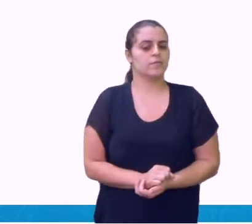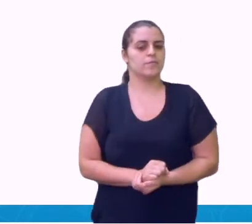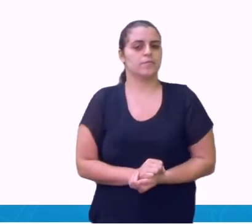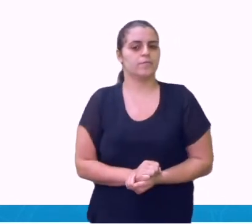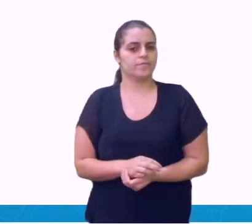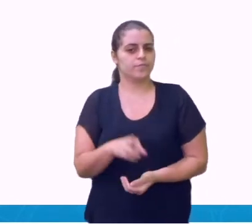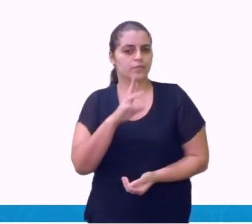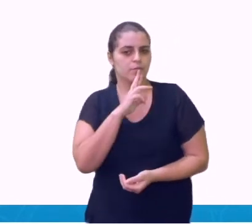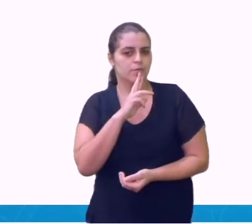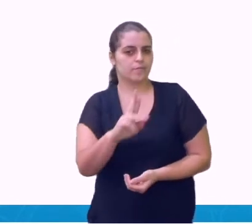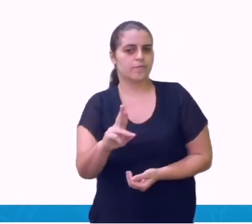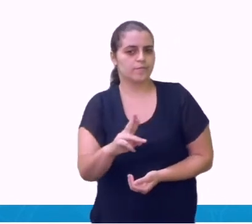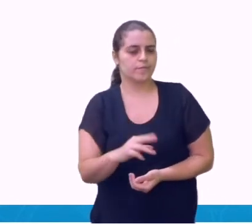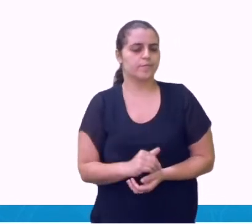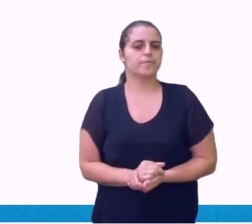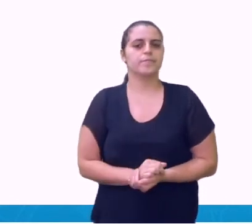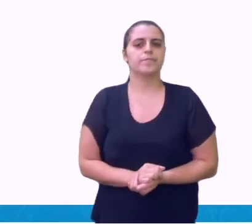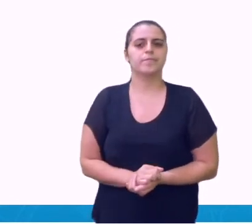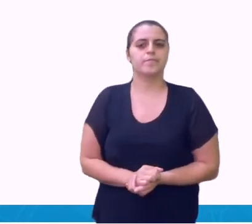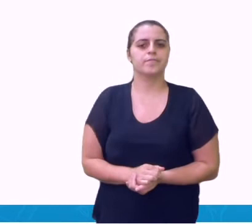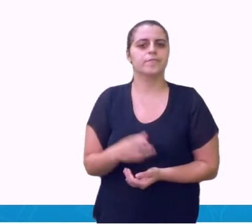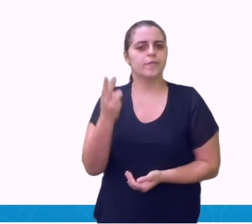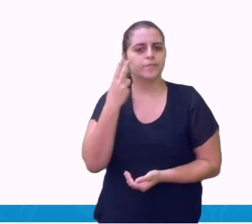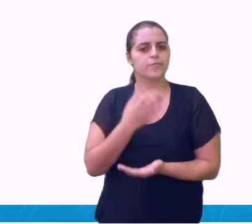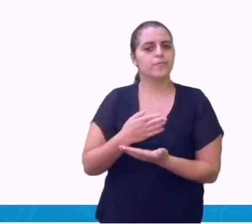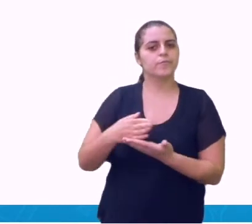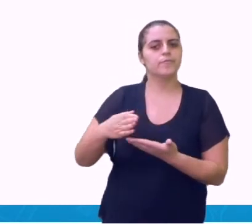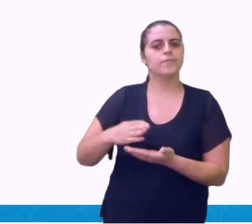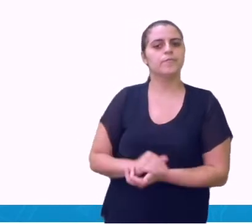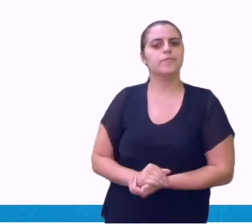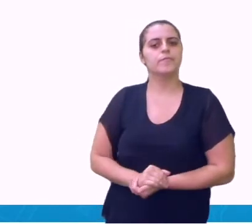e achar o valor total. Vamos lá?